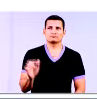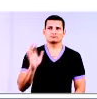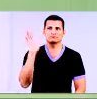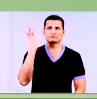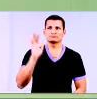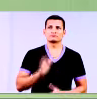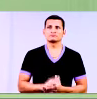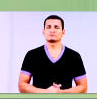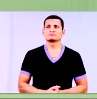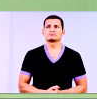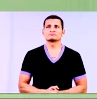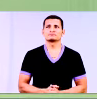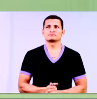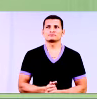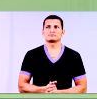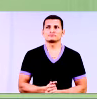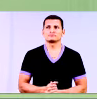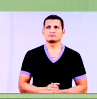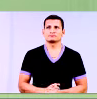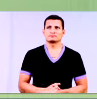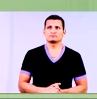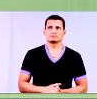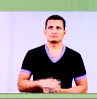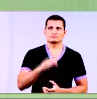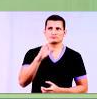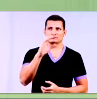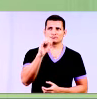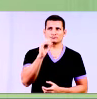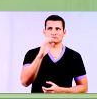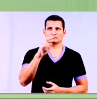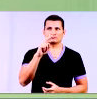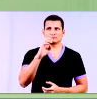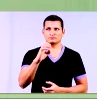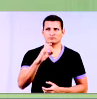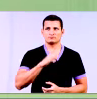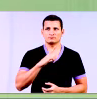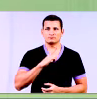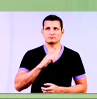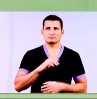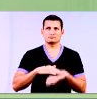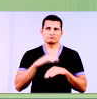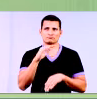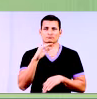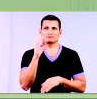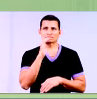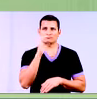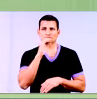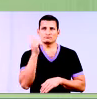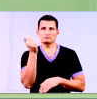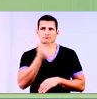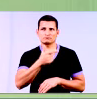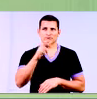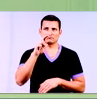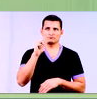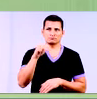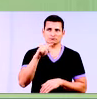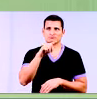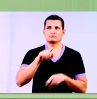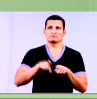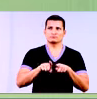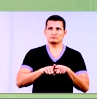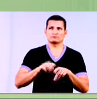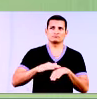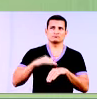RAM. Aí na memória cache, ela pega velocidade muito maior que a RAM, porém ela é muito mais cara, a gente já viu lá